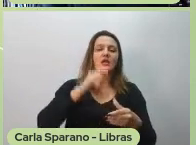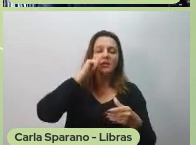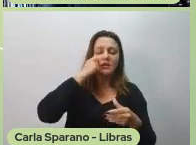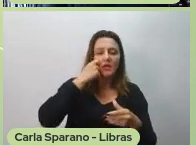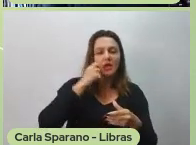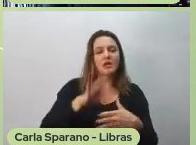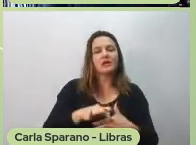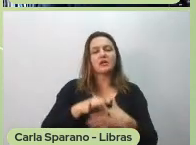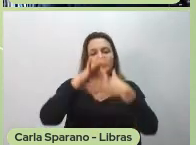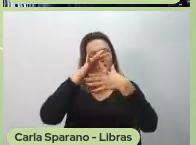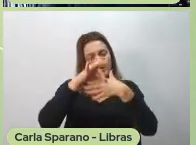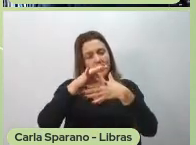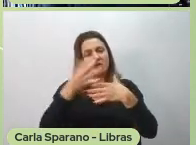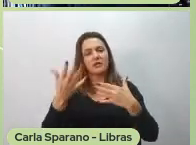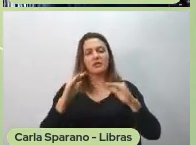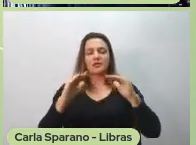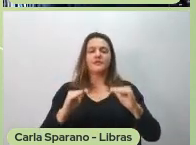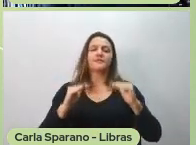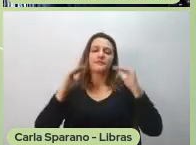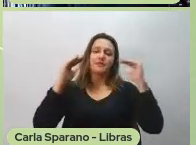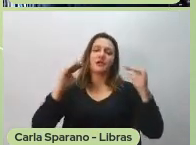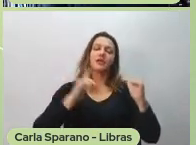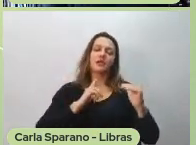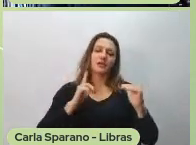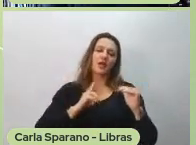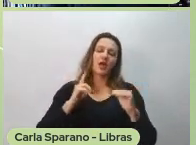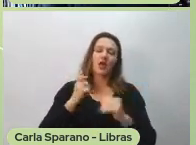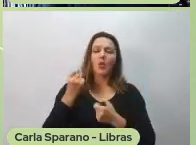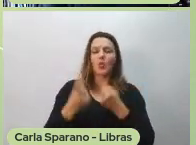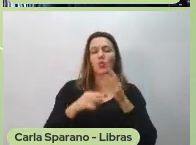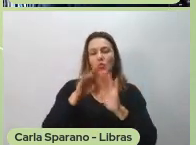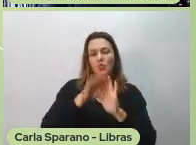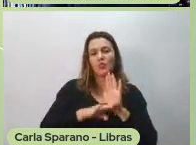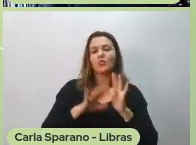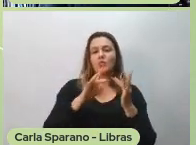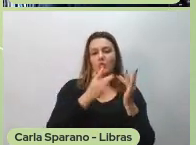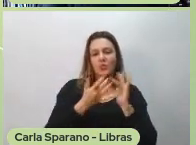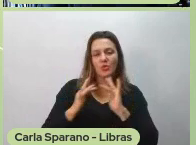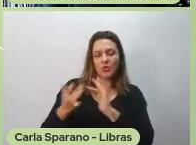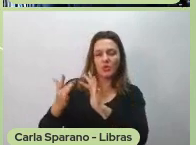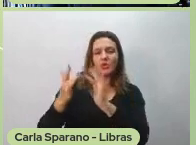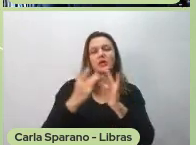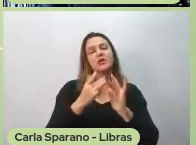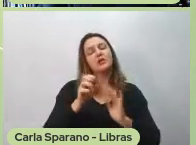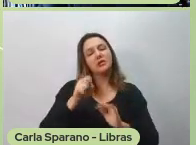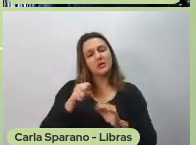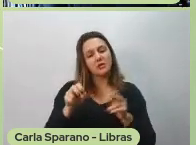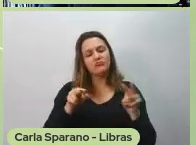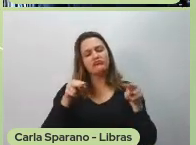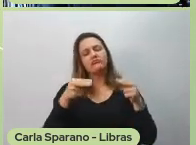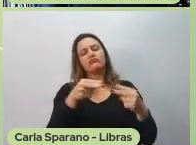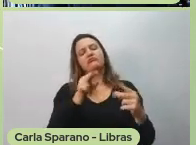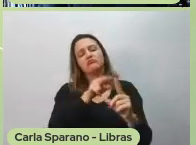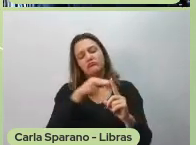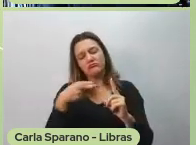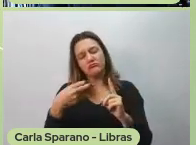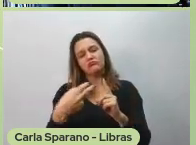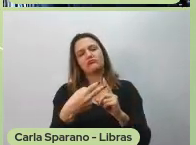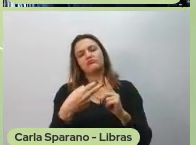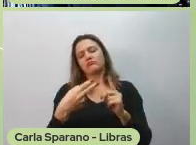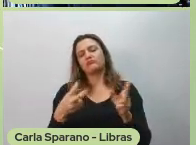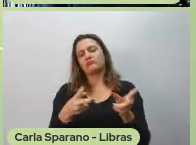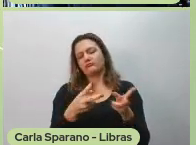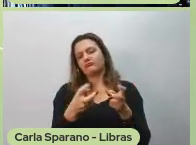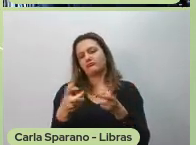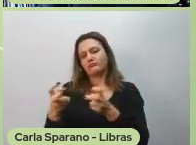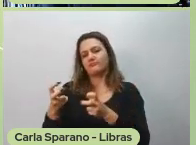posição de liderança. Então, alguns dos nossos programas, sim, se conectam, têm esse olhar. A gente procura trazer esse olhar.